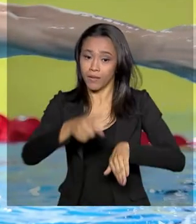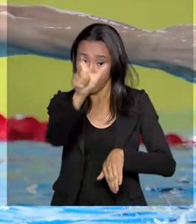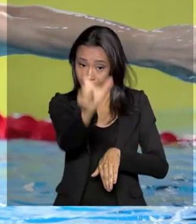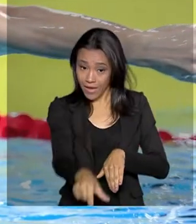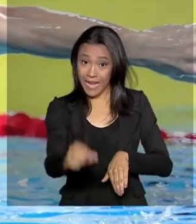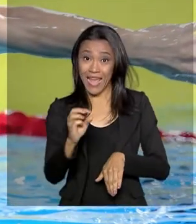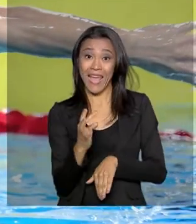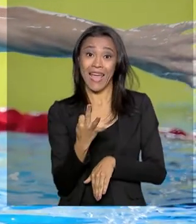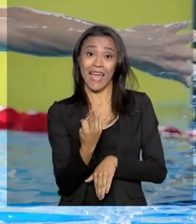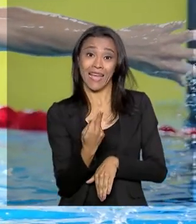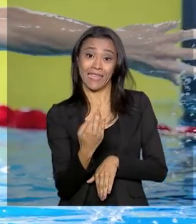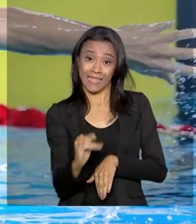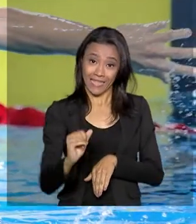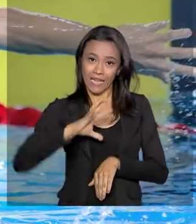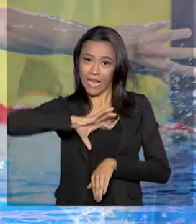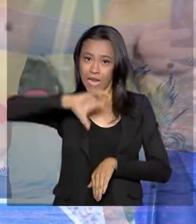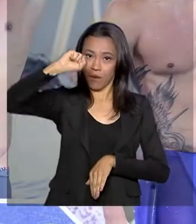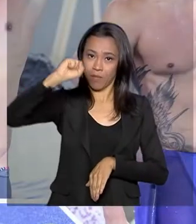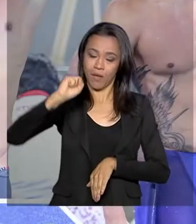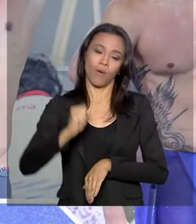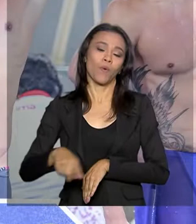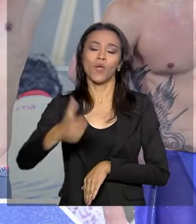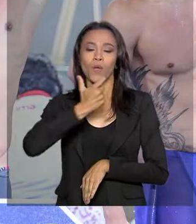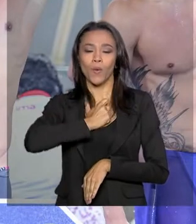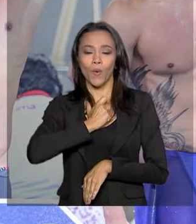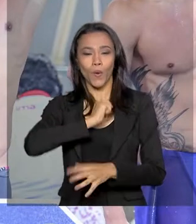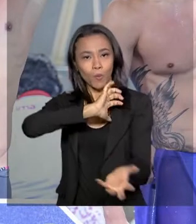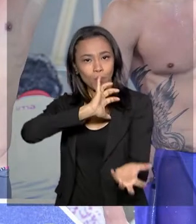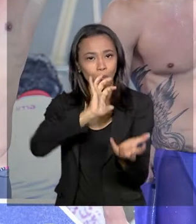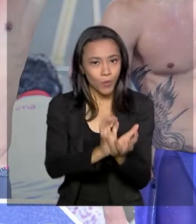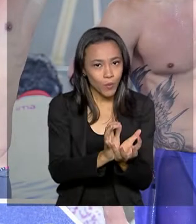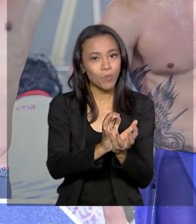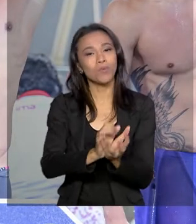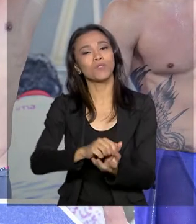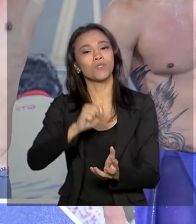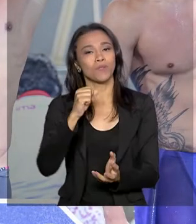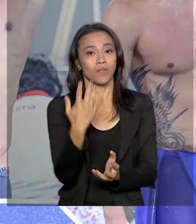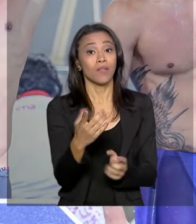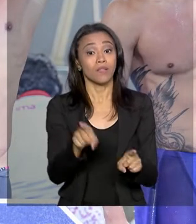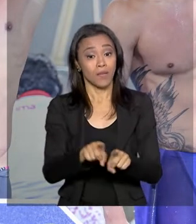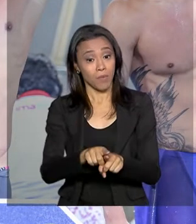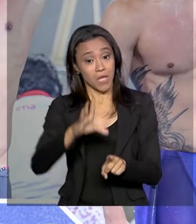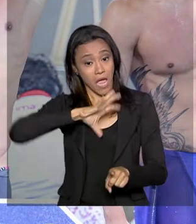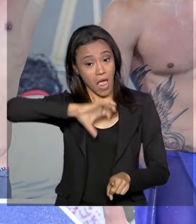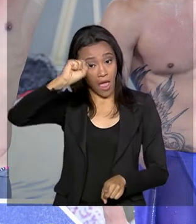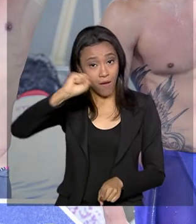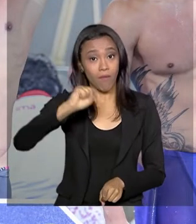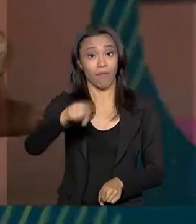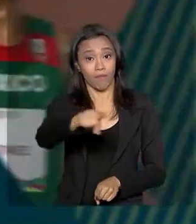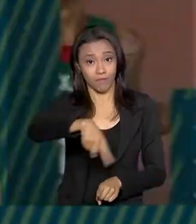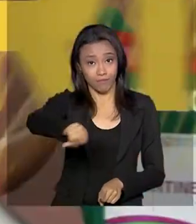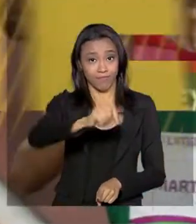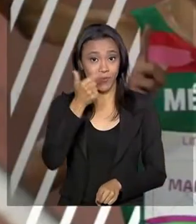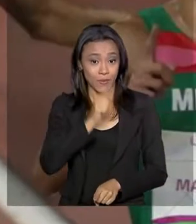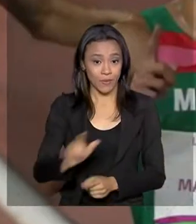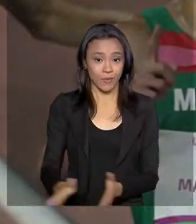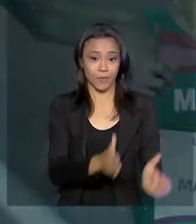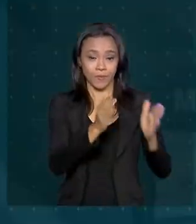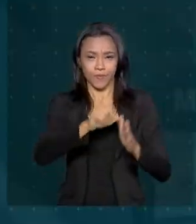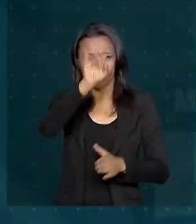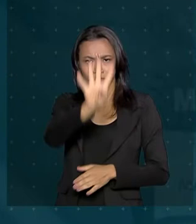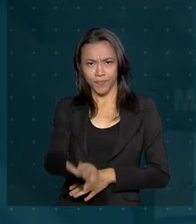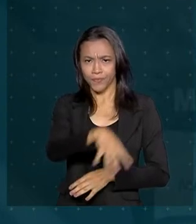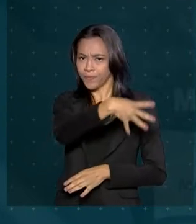é tricampeão nos jogos do pan o ouro por equipes no 4 por 100 e um novo recorde pan-americano no quadro de